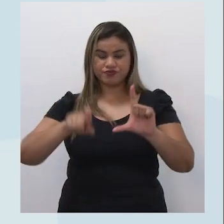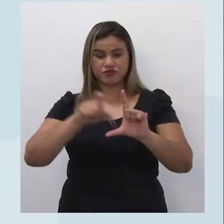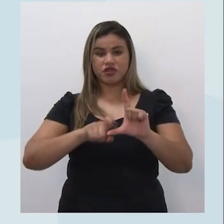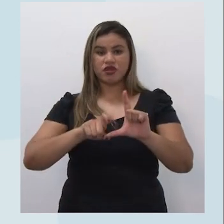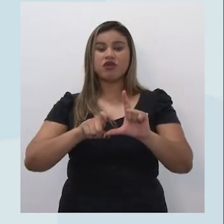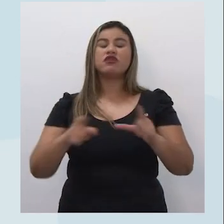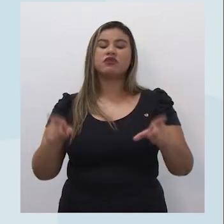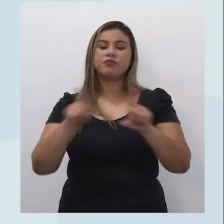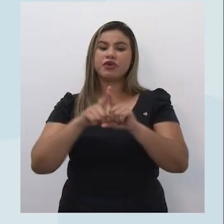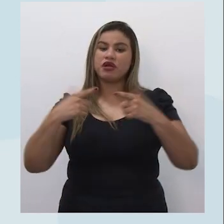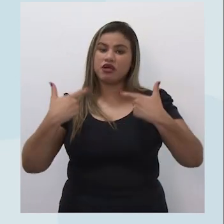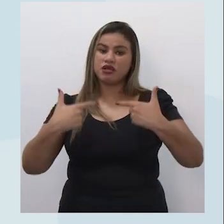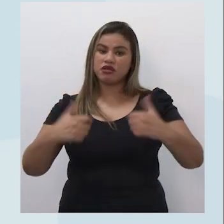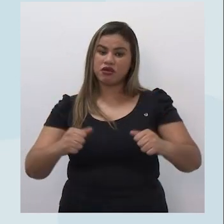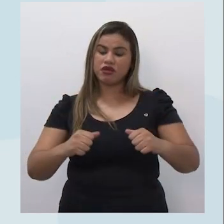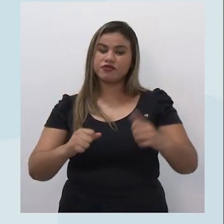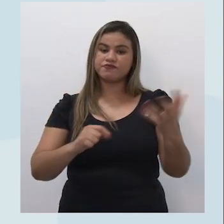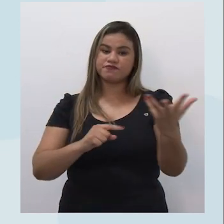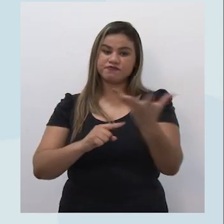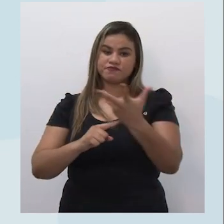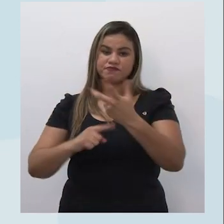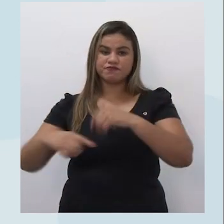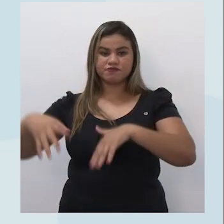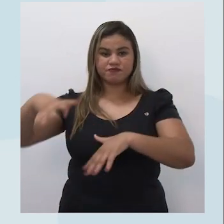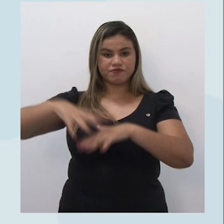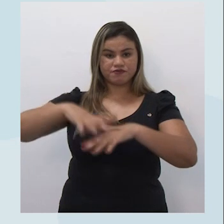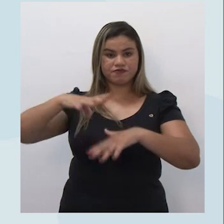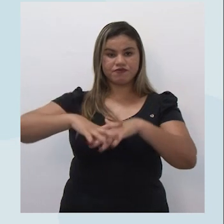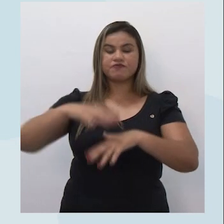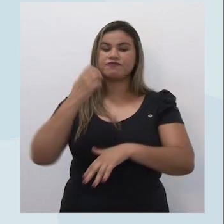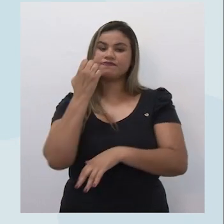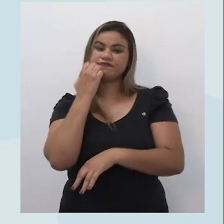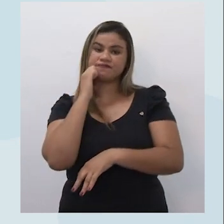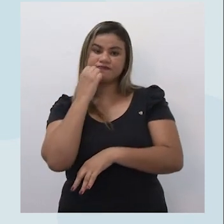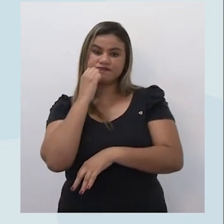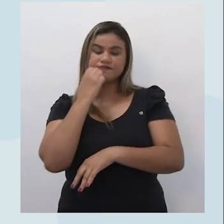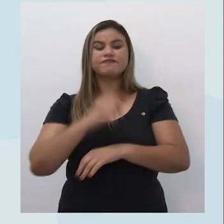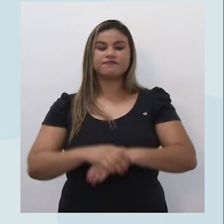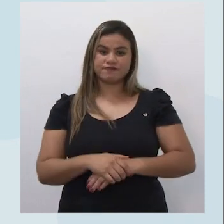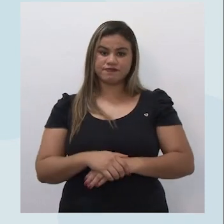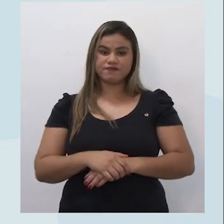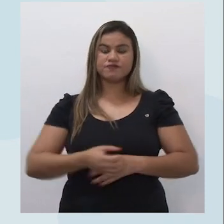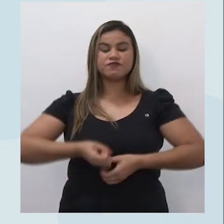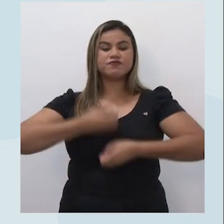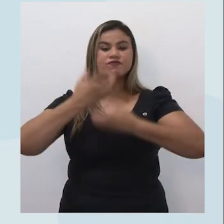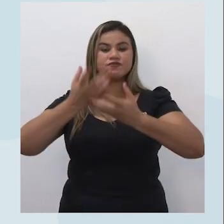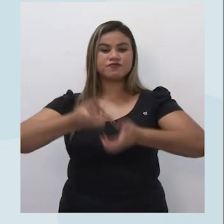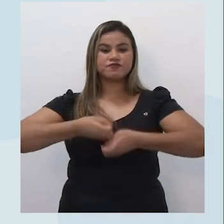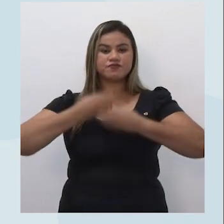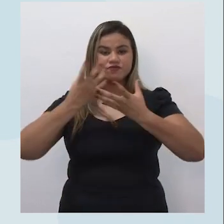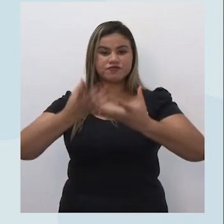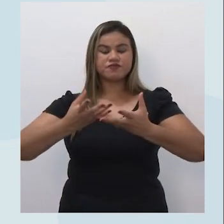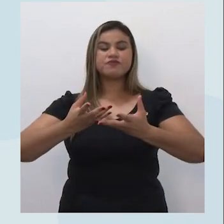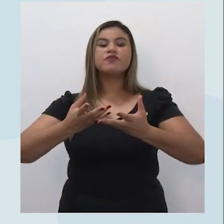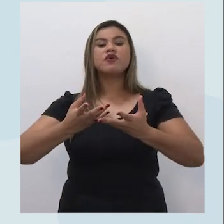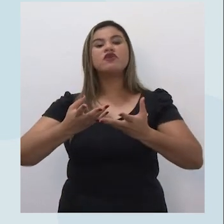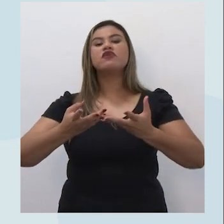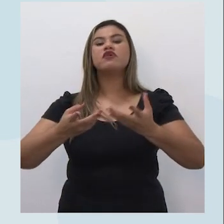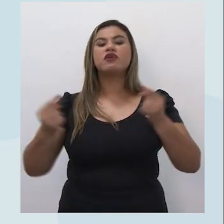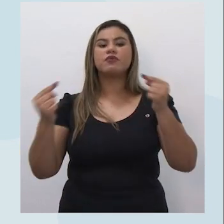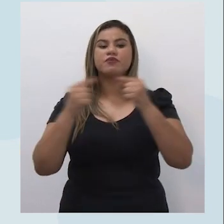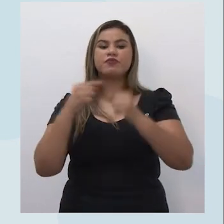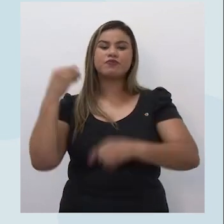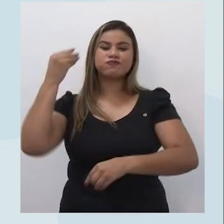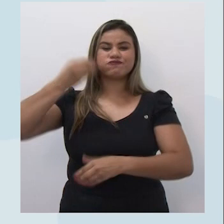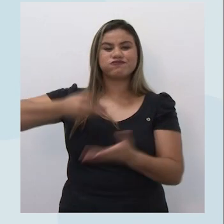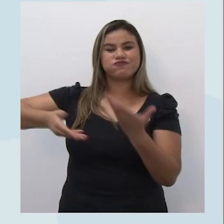das linguagens artística, matemática e científica, para se expressar e partilhar informações,